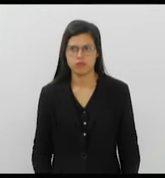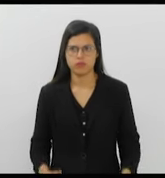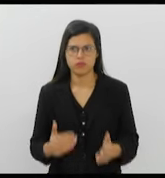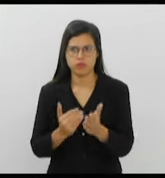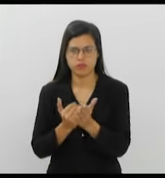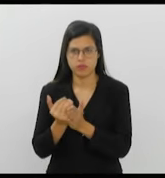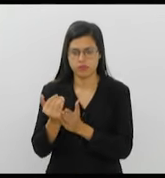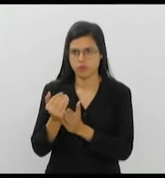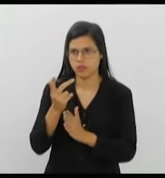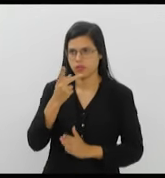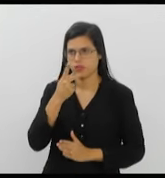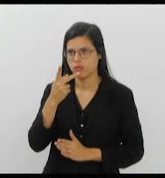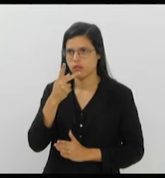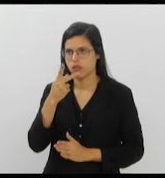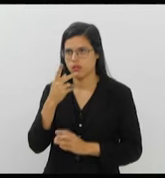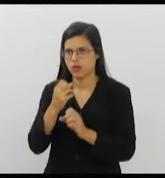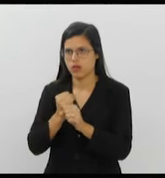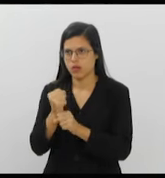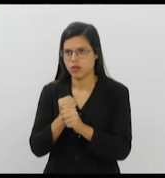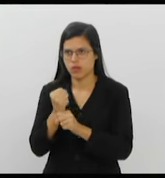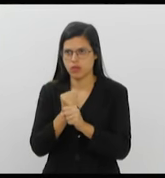dizendo que no ano de